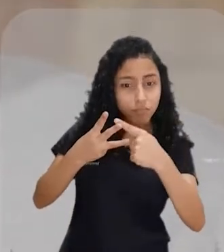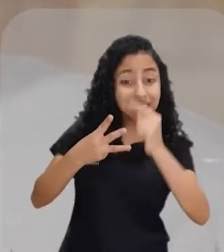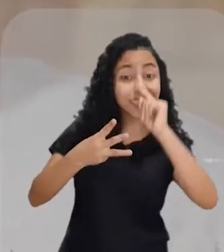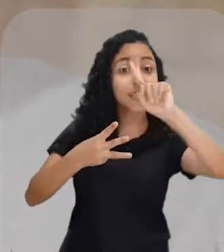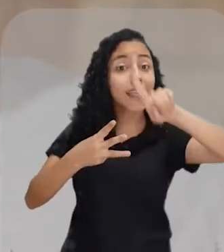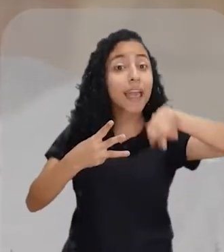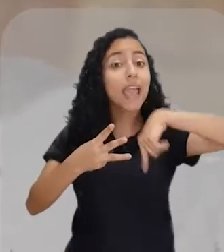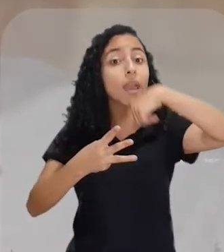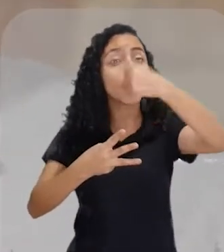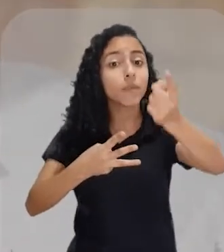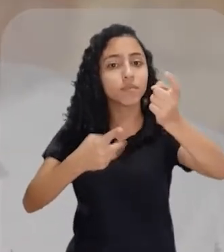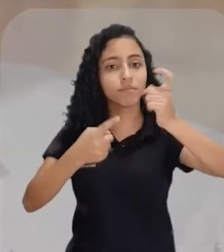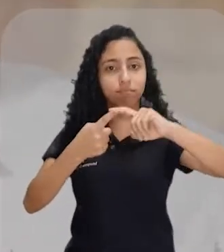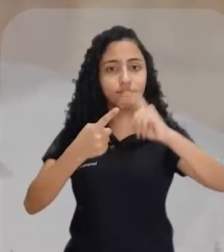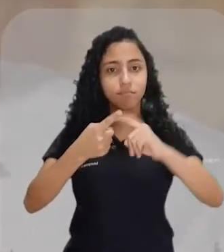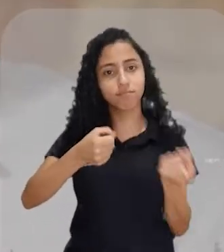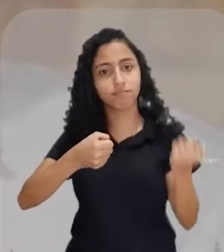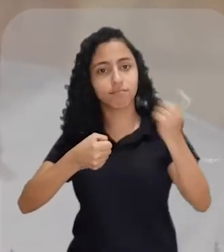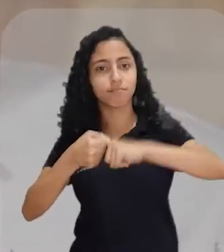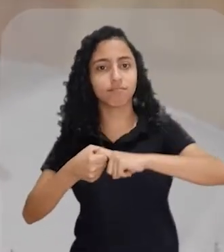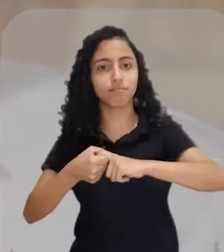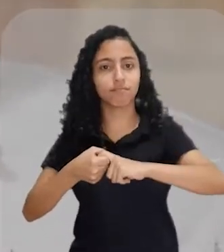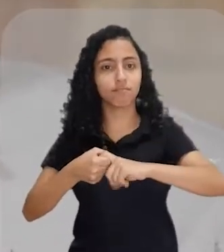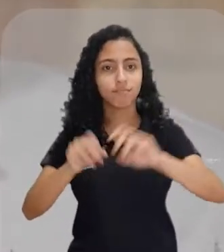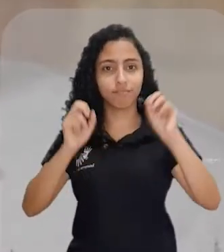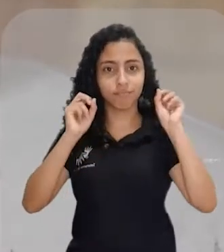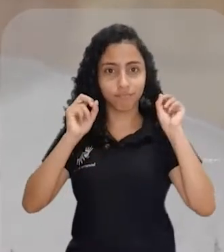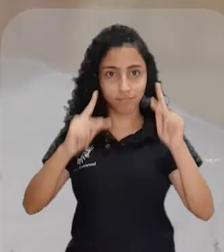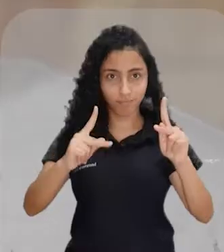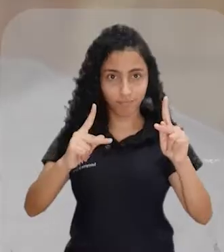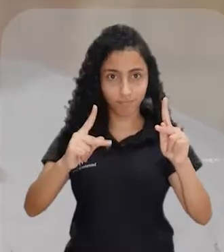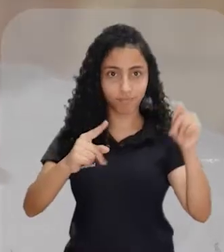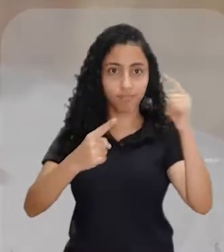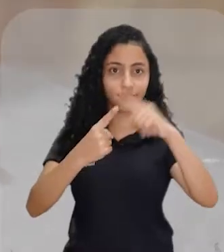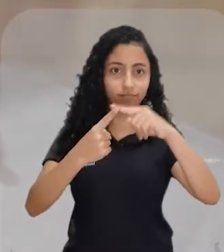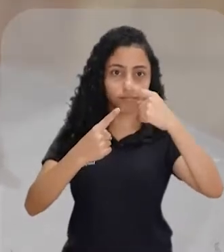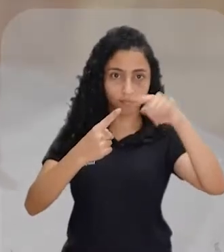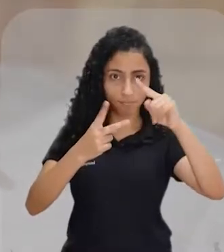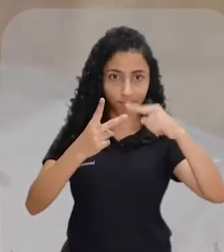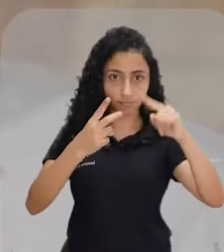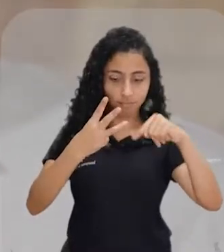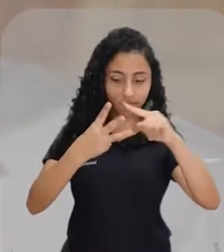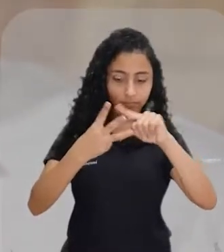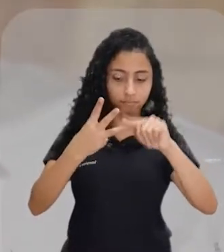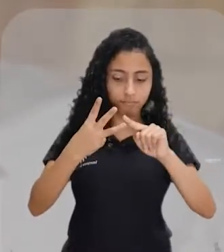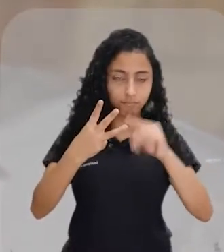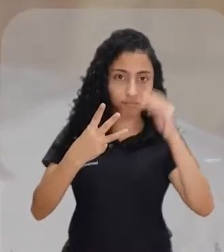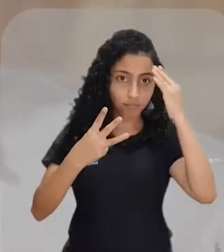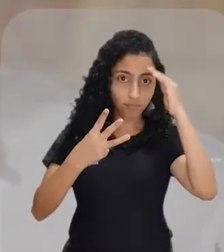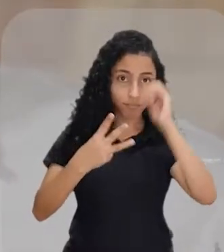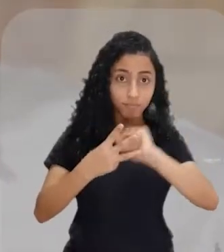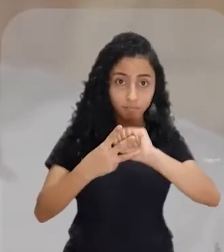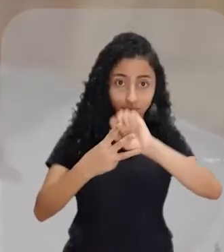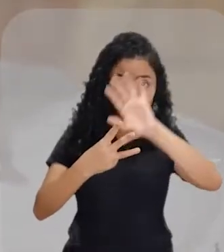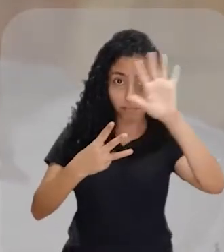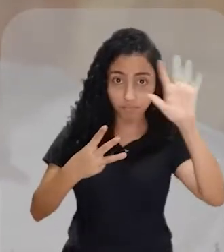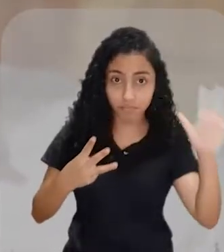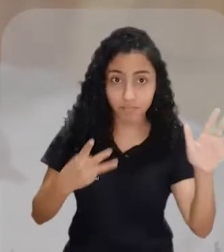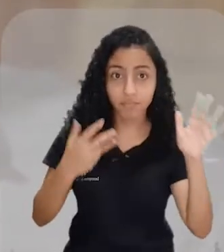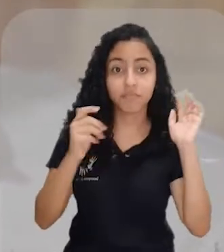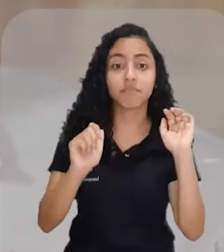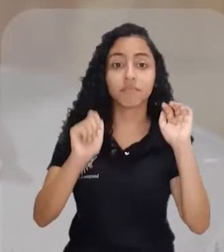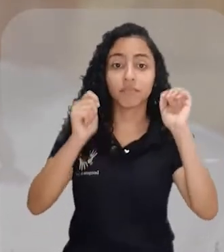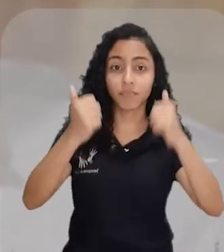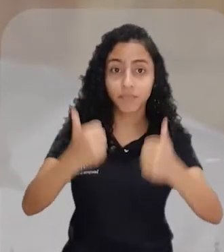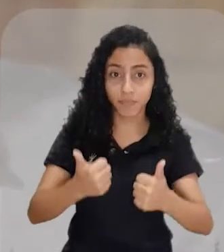nas etapas seguintes, né, ele se transformar num projeto de restauração. Ok? Então, agora que a gente já está muito